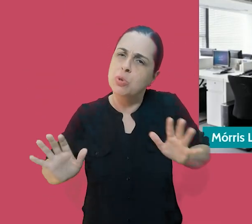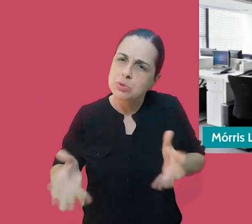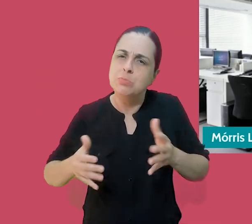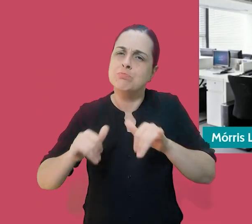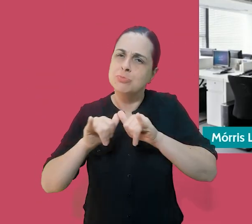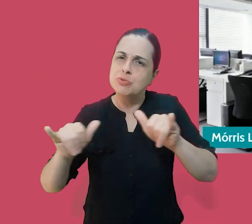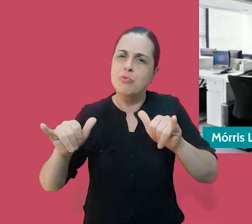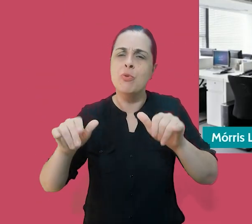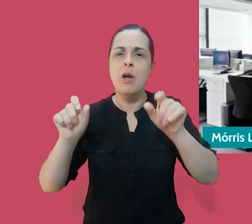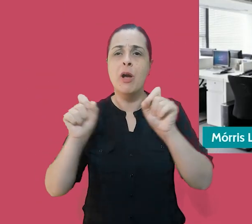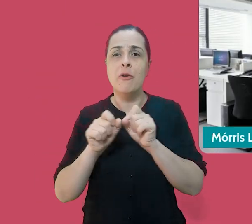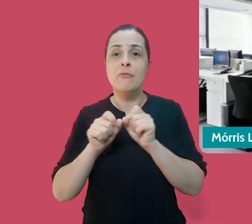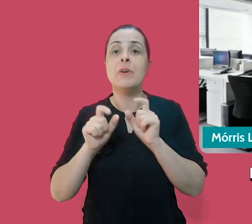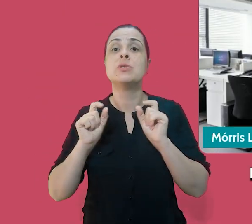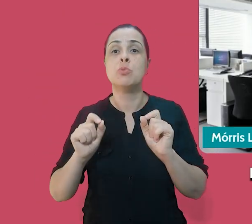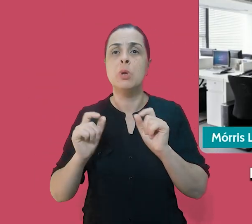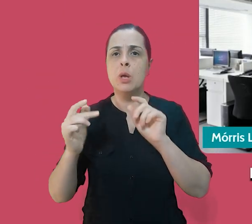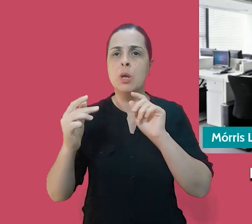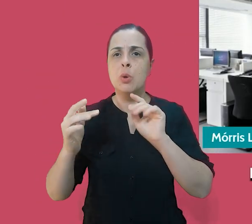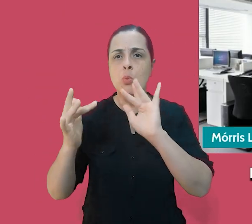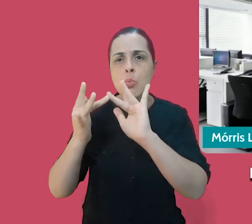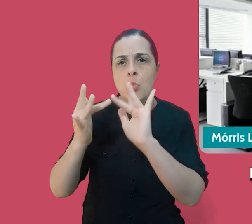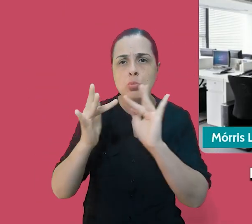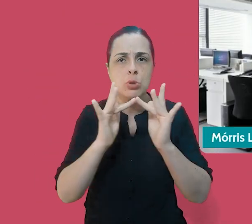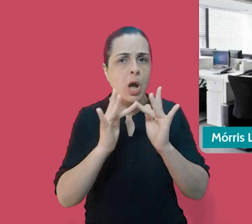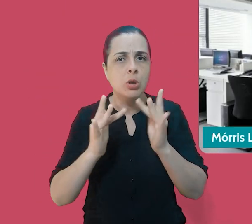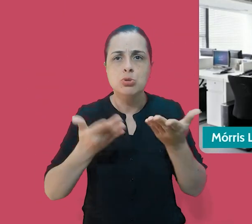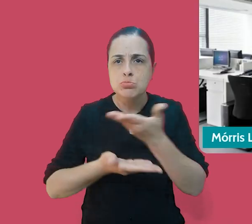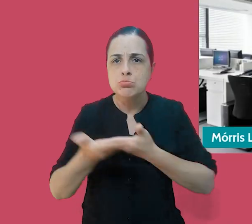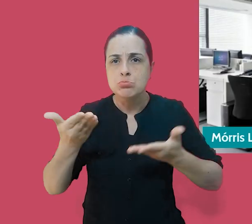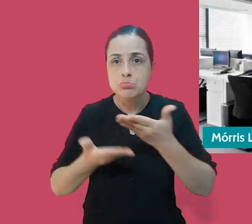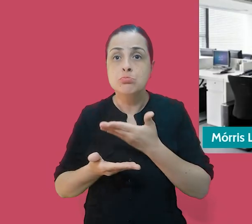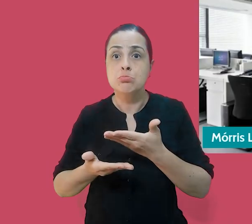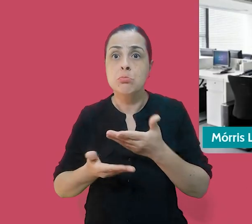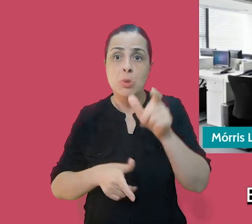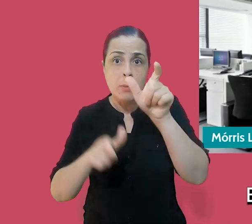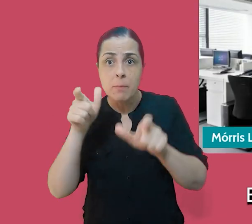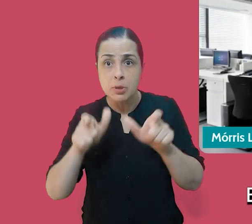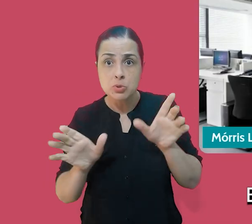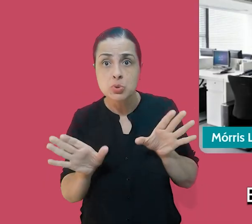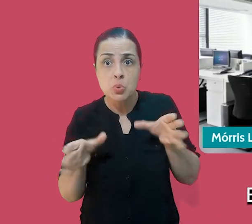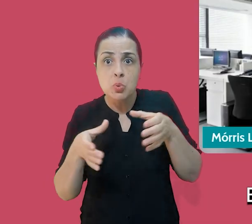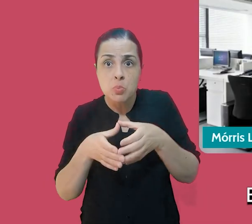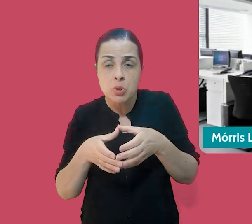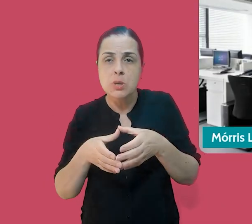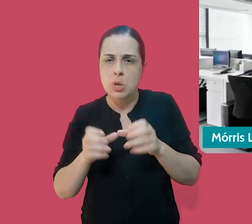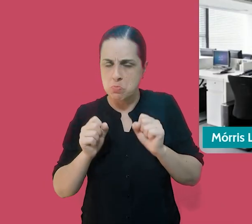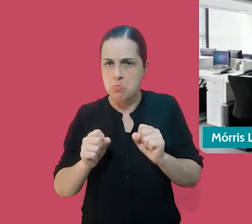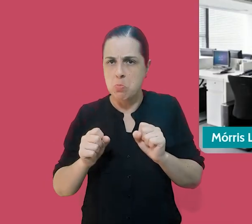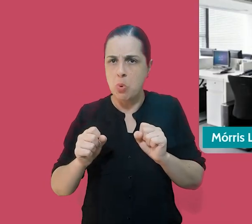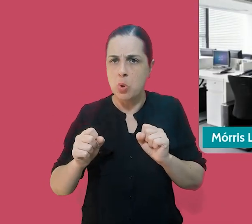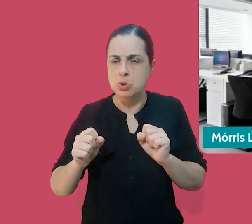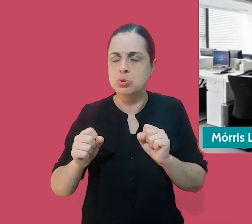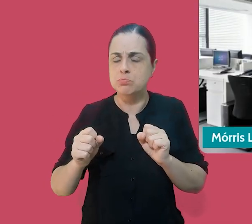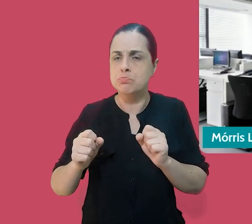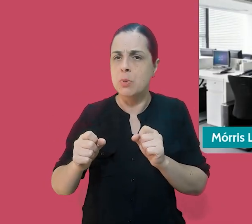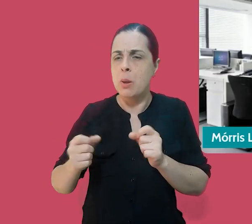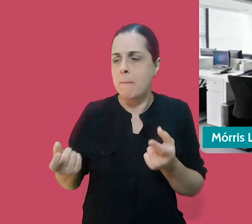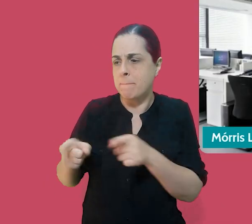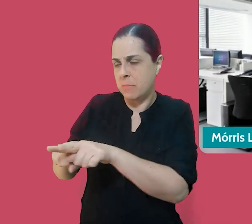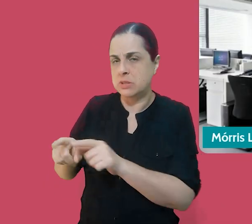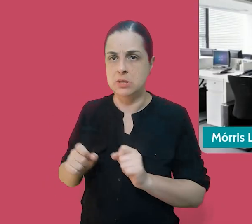inspira, seja com especialistas, mas com outras pessoas da comunidade, como ela se conecta. E aí pode fazer parcerias, pode fazer